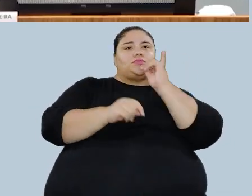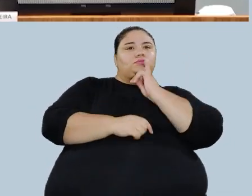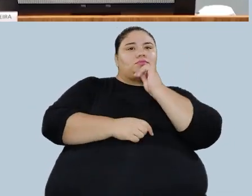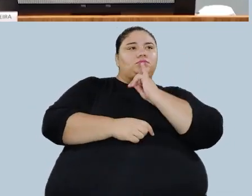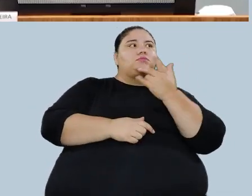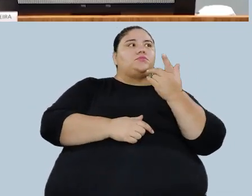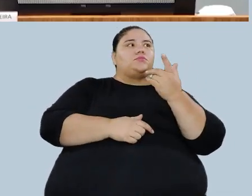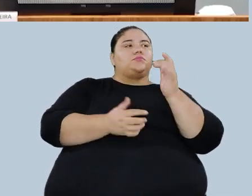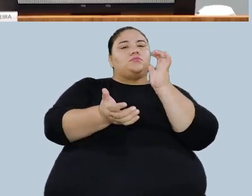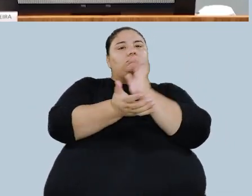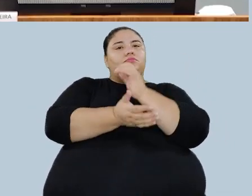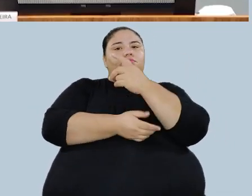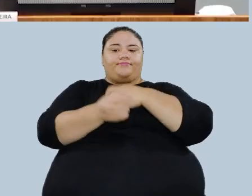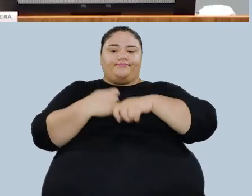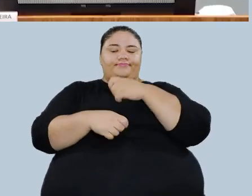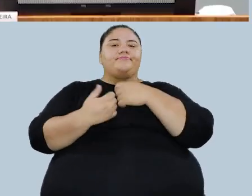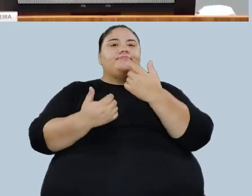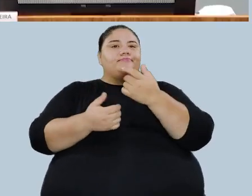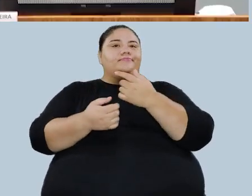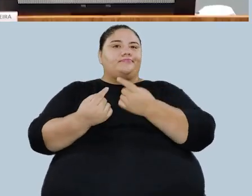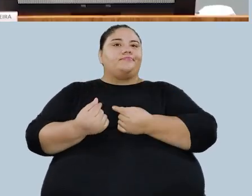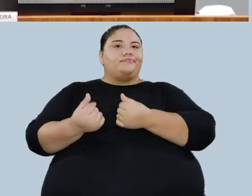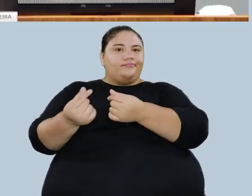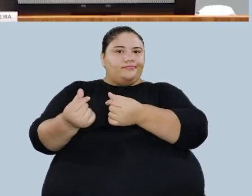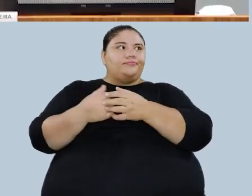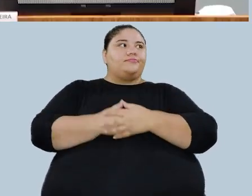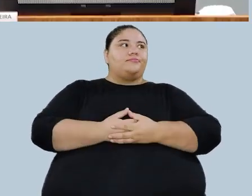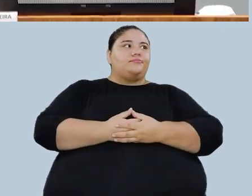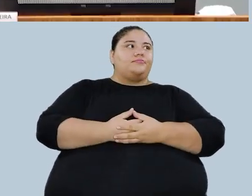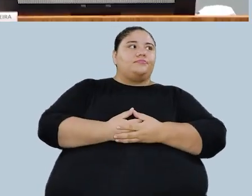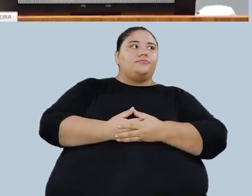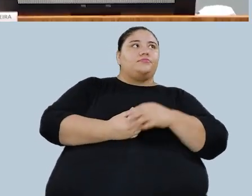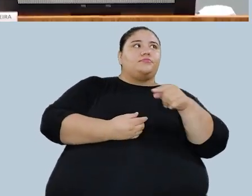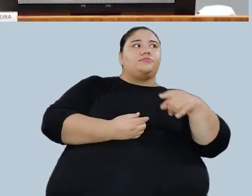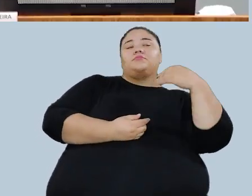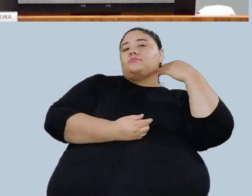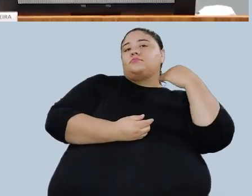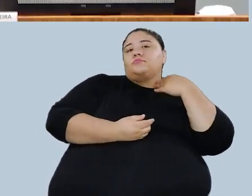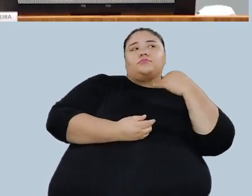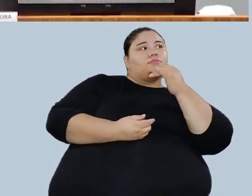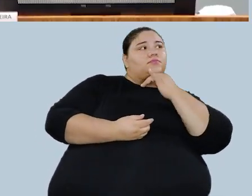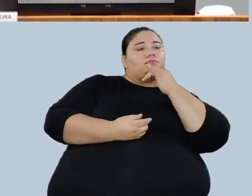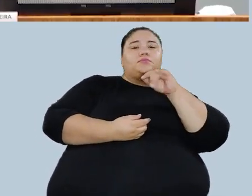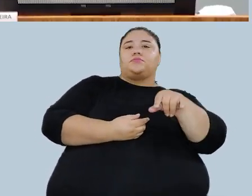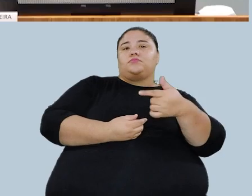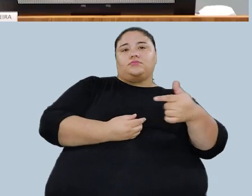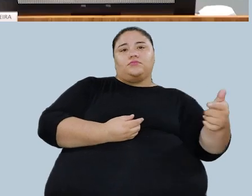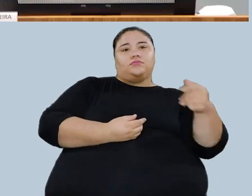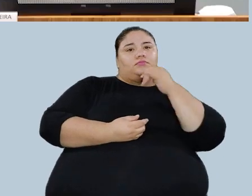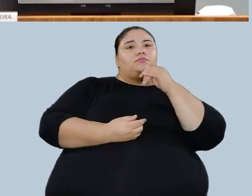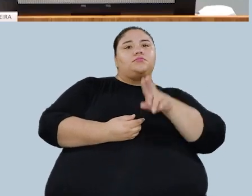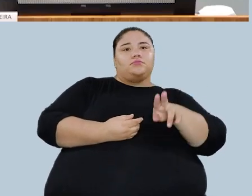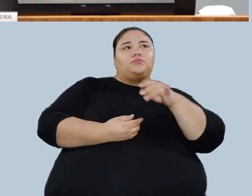uma cooperativa financeira, né? Então, essas cooperativas bancárias, elas geralmente